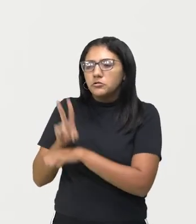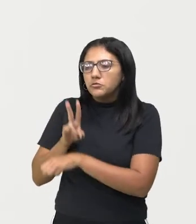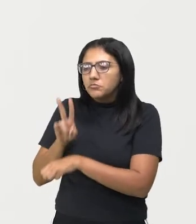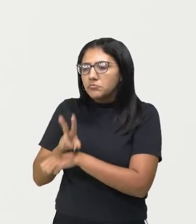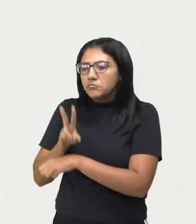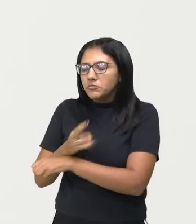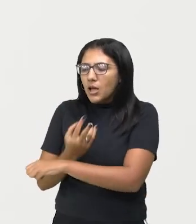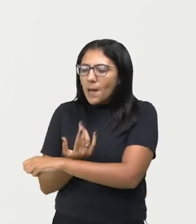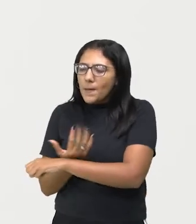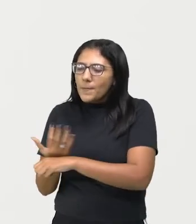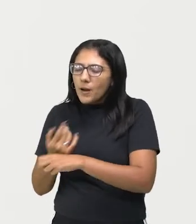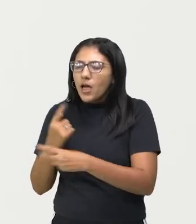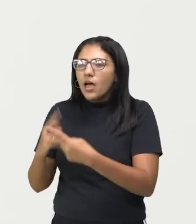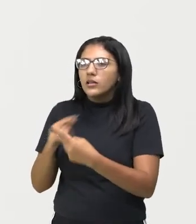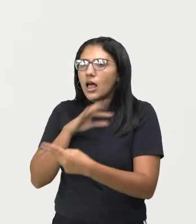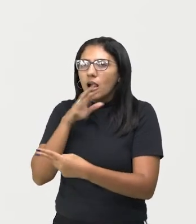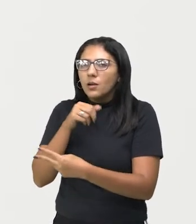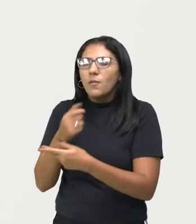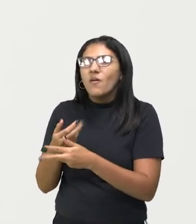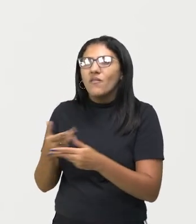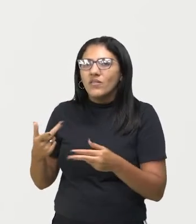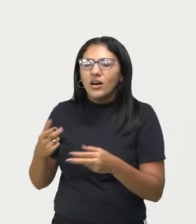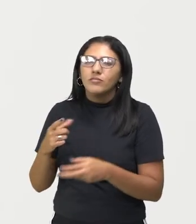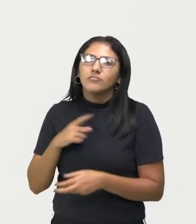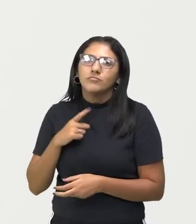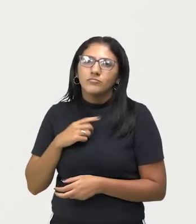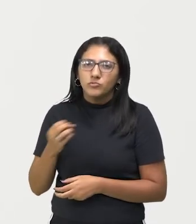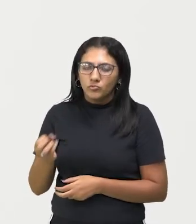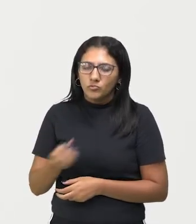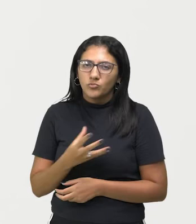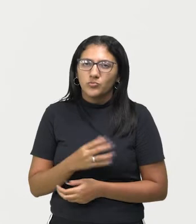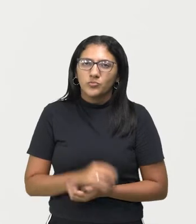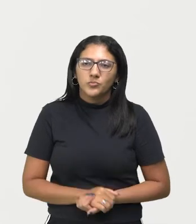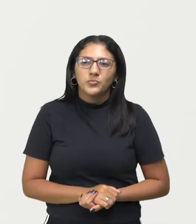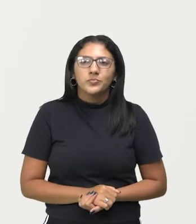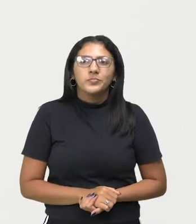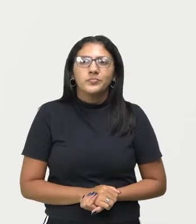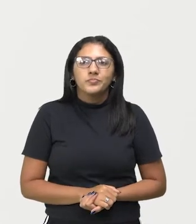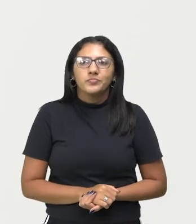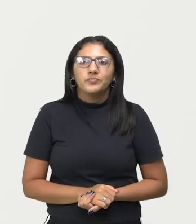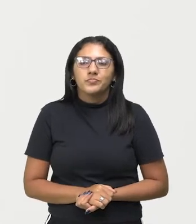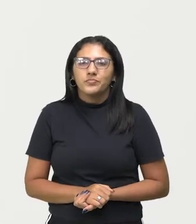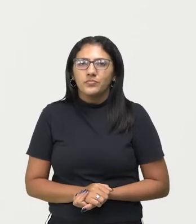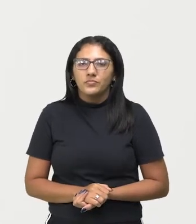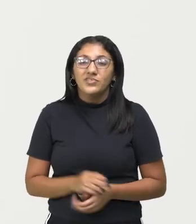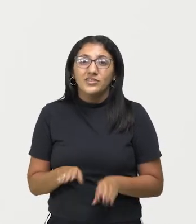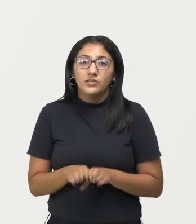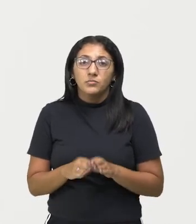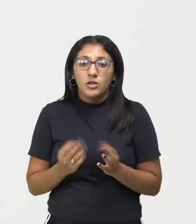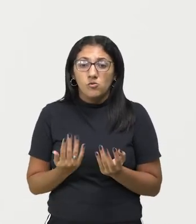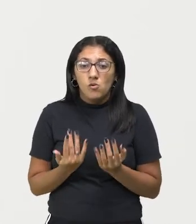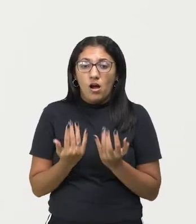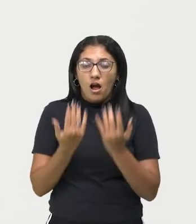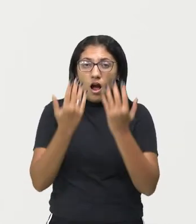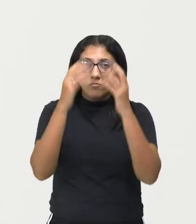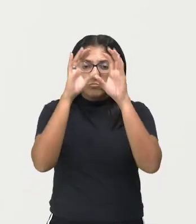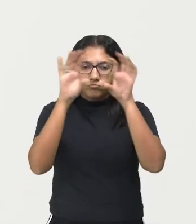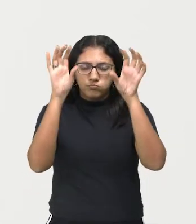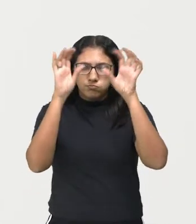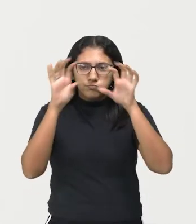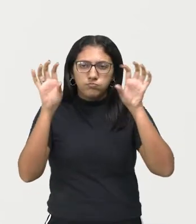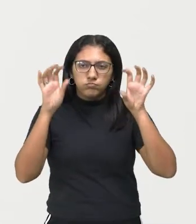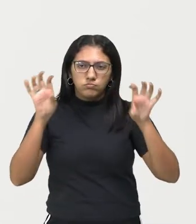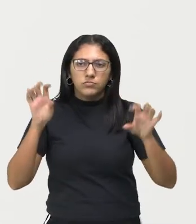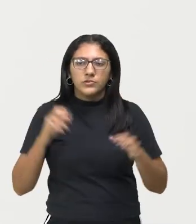ocorre novamente o desmatamento de uma nova região. E aí a gente volta a falar dos gases de efeito estufa em